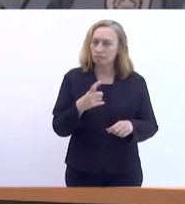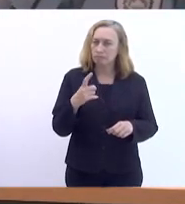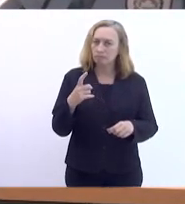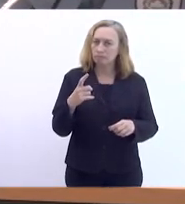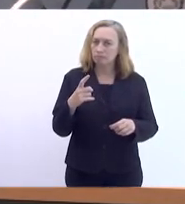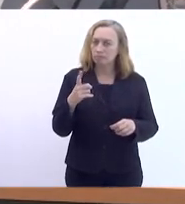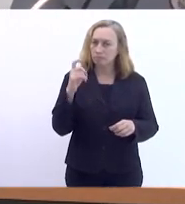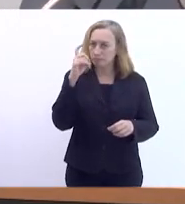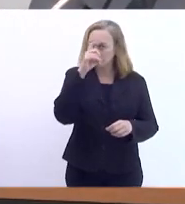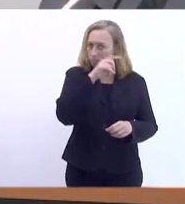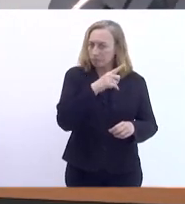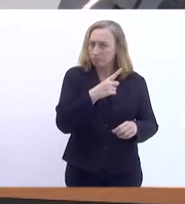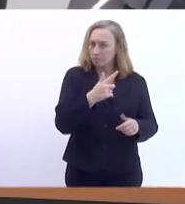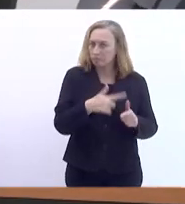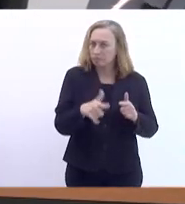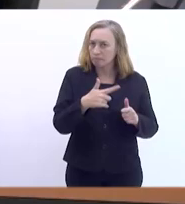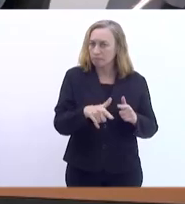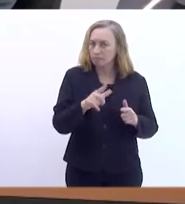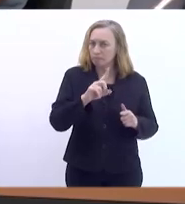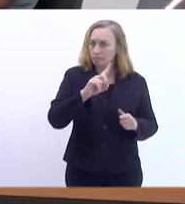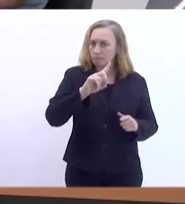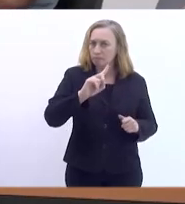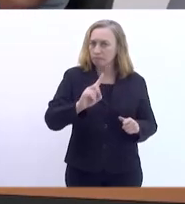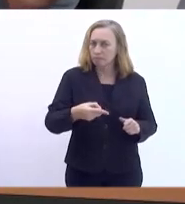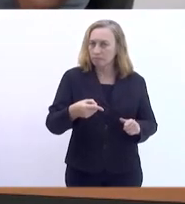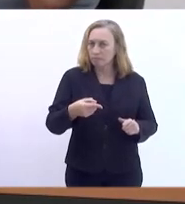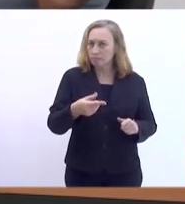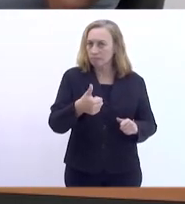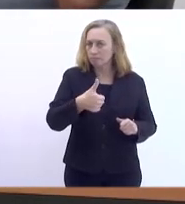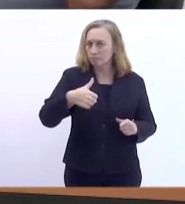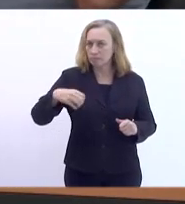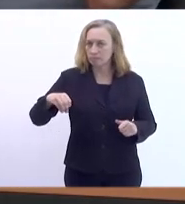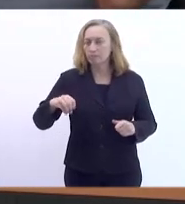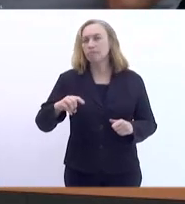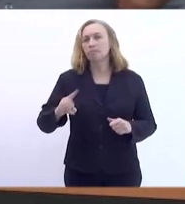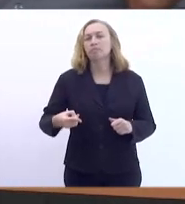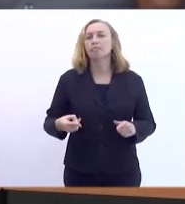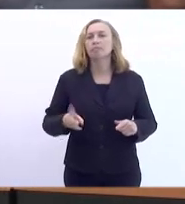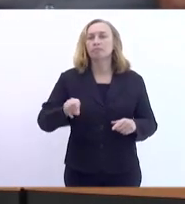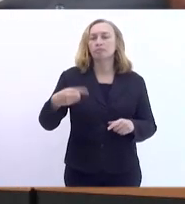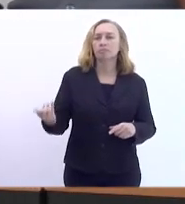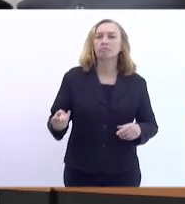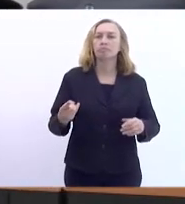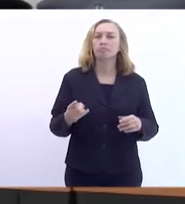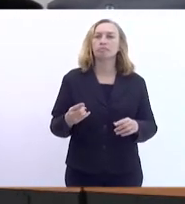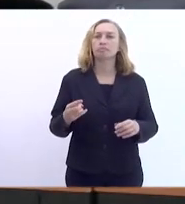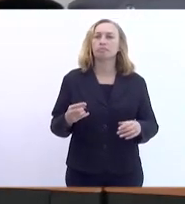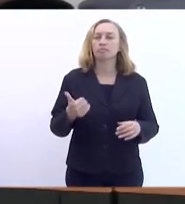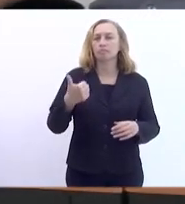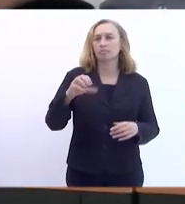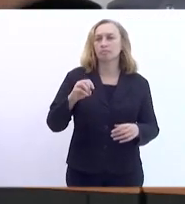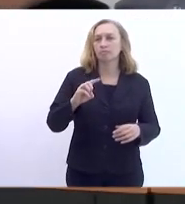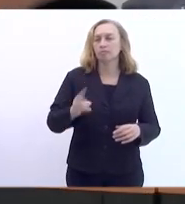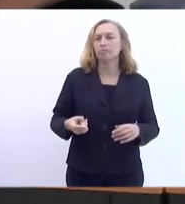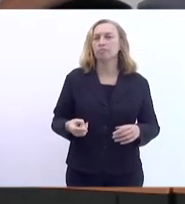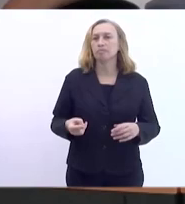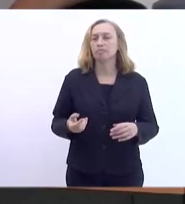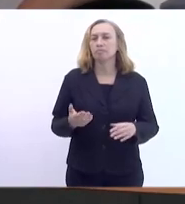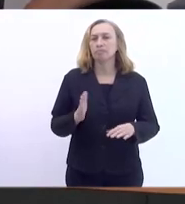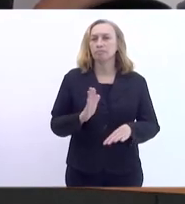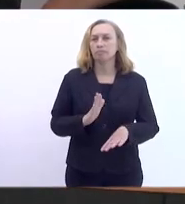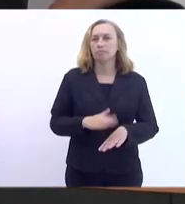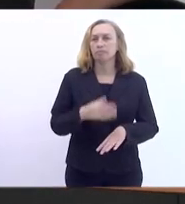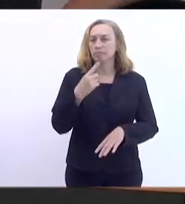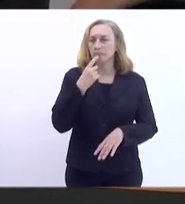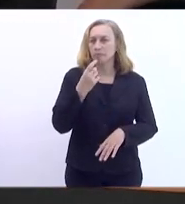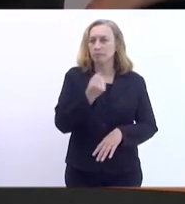é o problema que era de 100 mil e depois passou para 10.000 talvez estivéssemos muito próximos do número de vagas e hoje